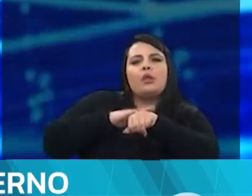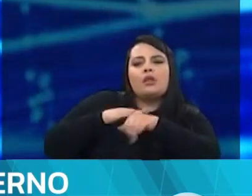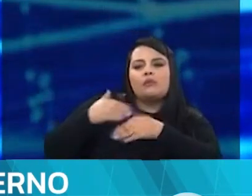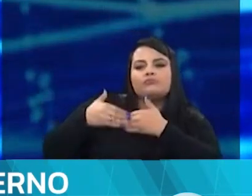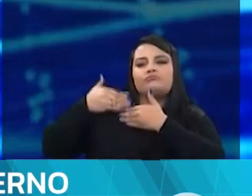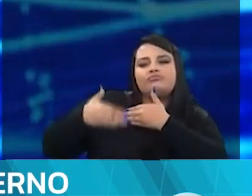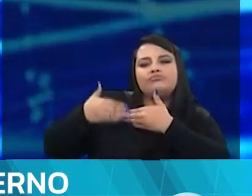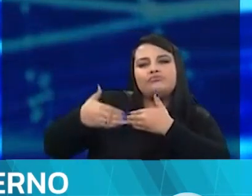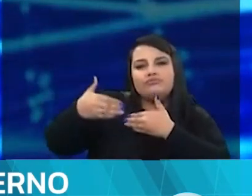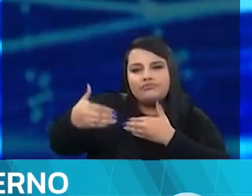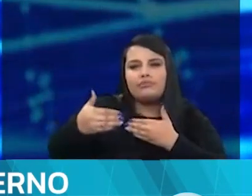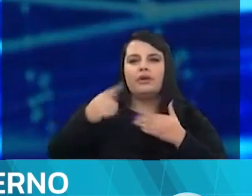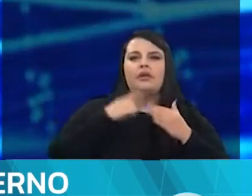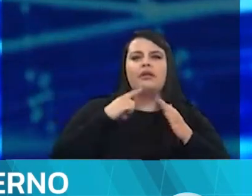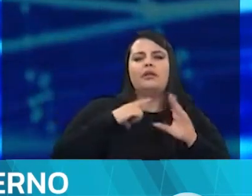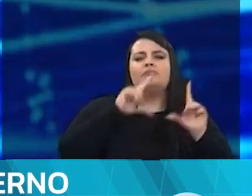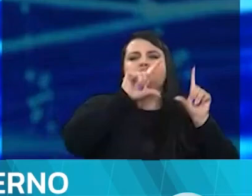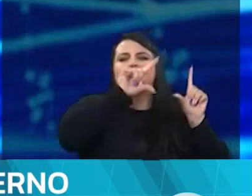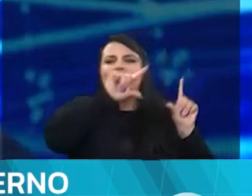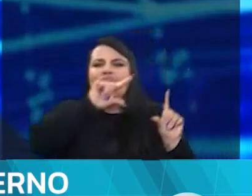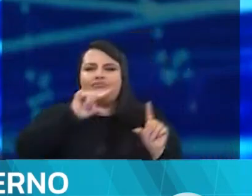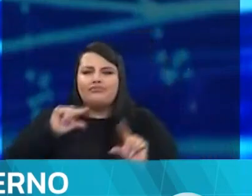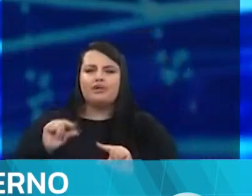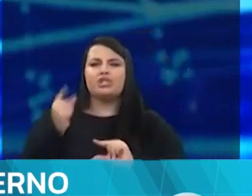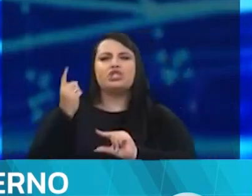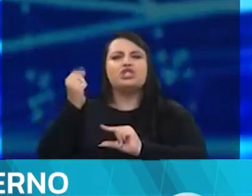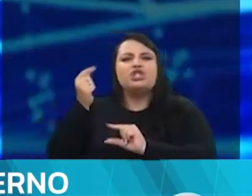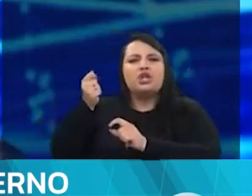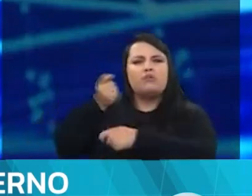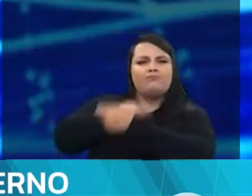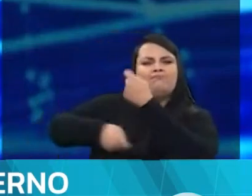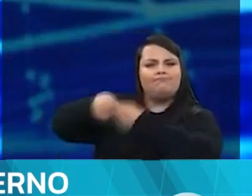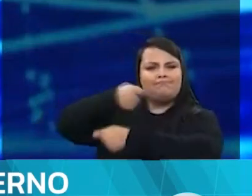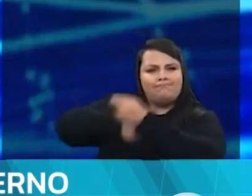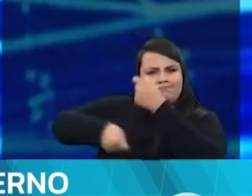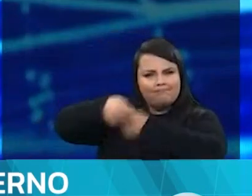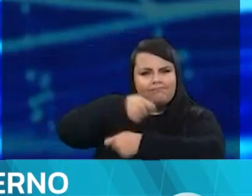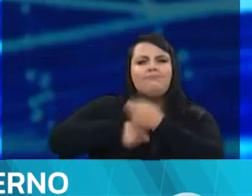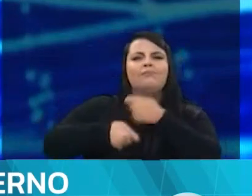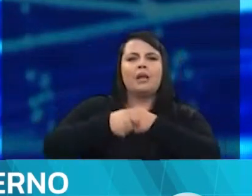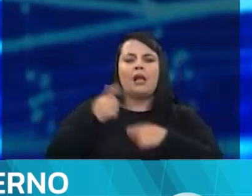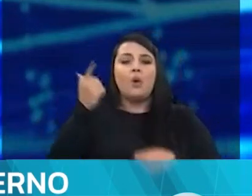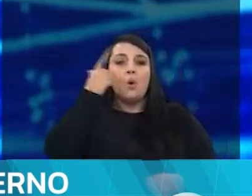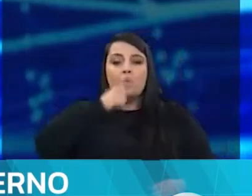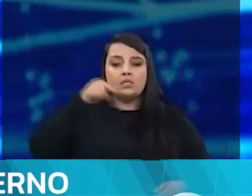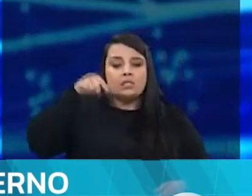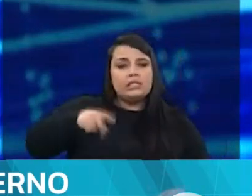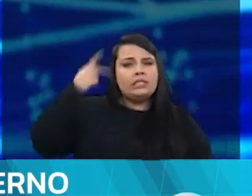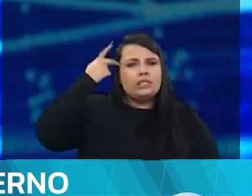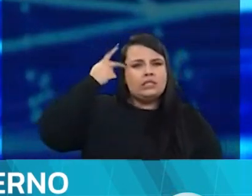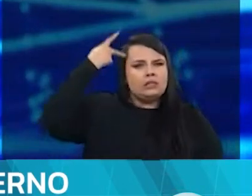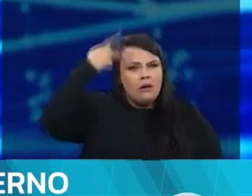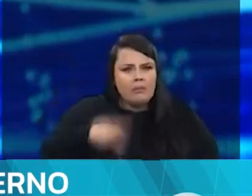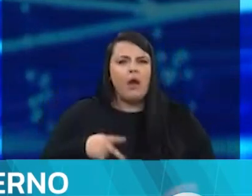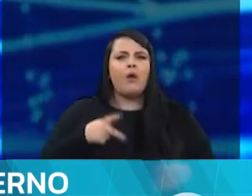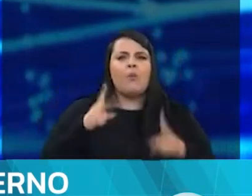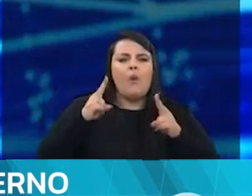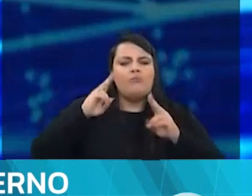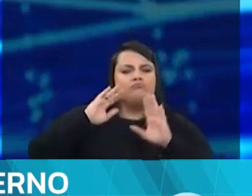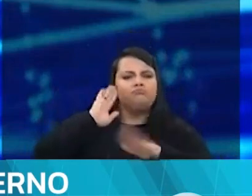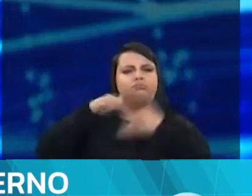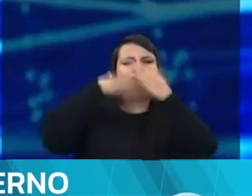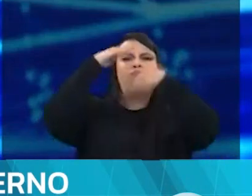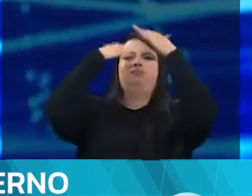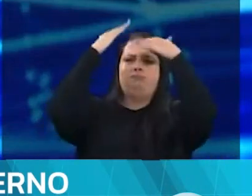reduzir o CMS na aquisição de bens de capital. Nós vamos reduzir a alíquota para tornar o Estado de São Paulo mais competitivo. Porque